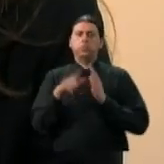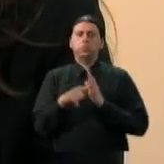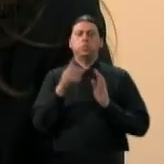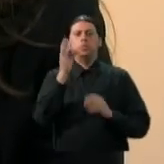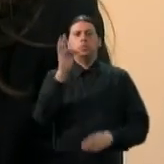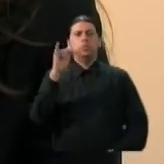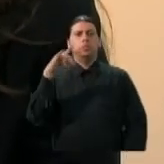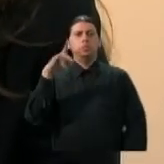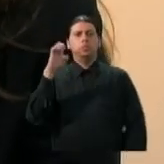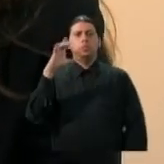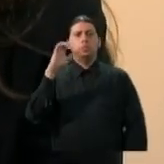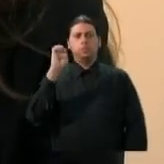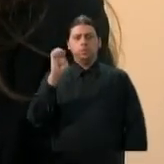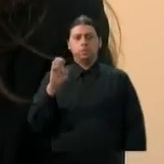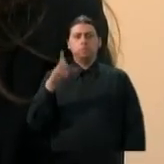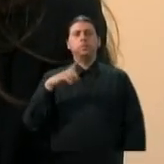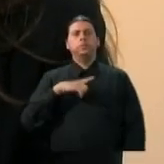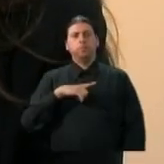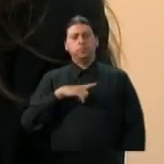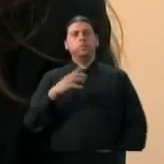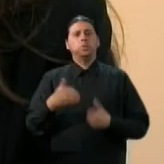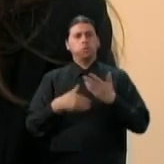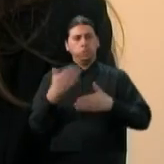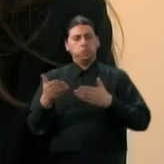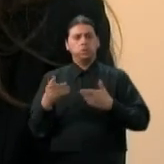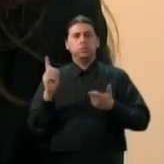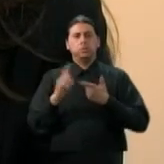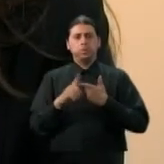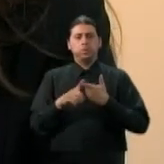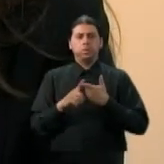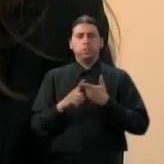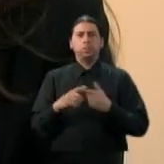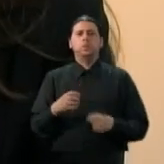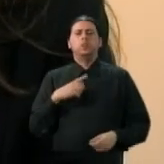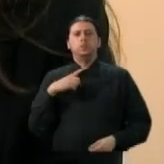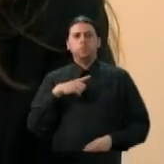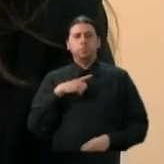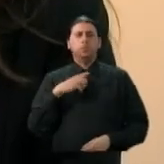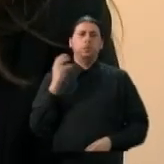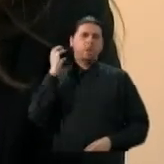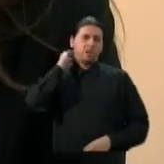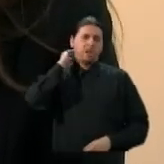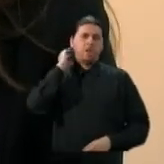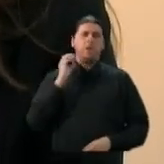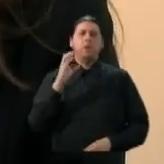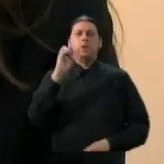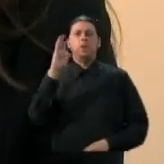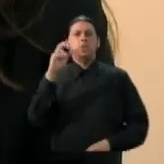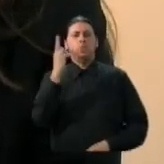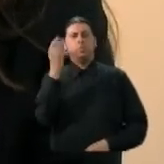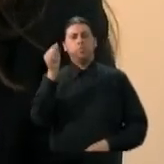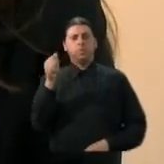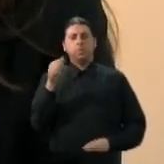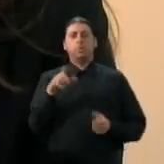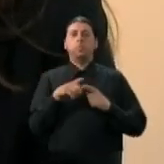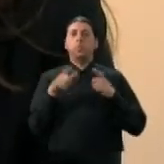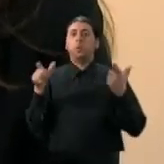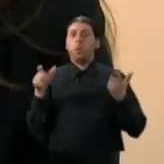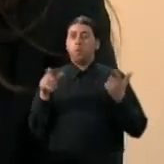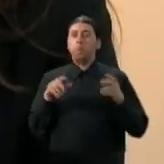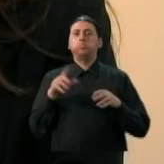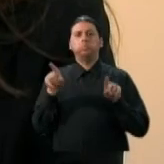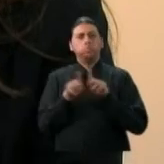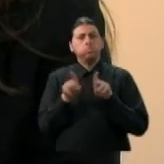tríplice viral, que com a emergência dos casos de cachumba ano passado, então também ampliou para os adultos, é até